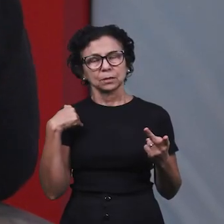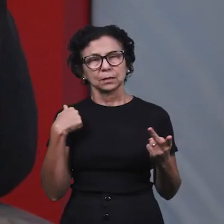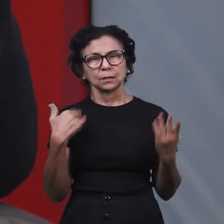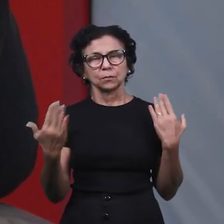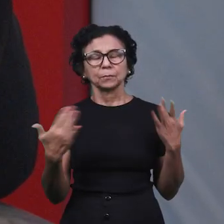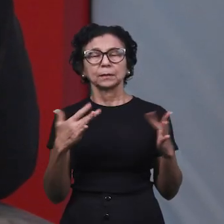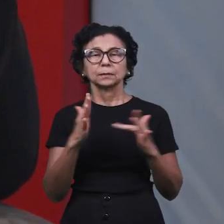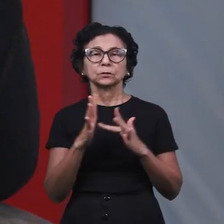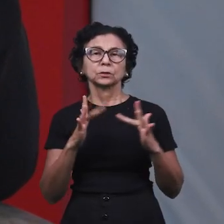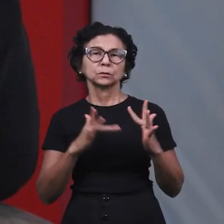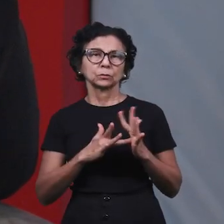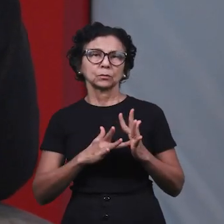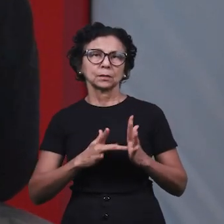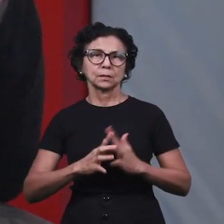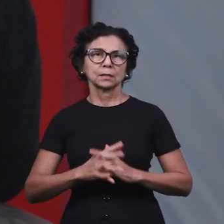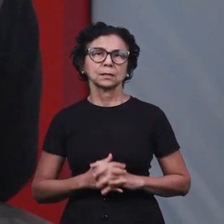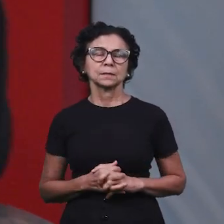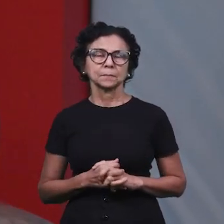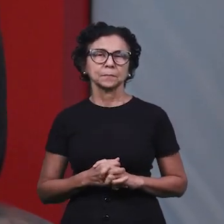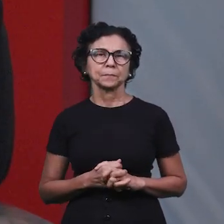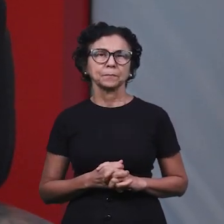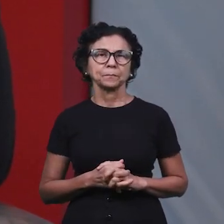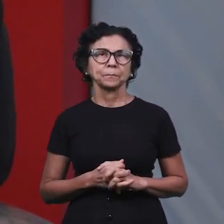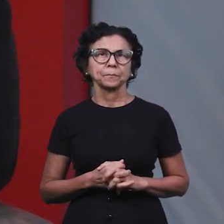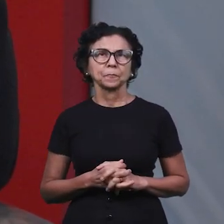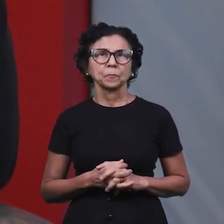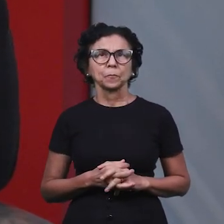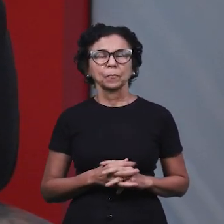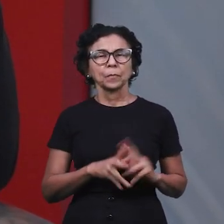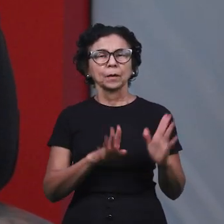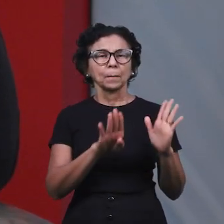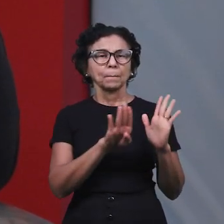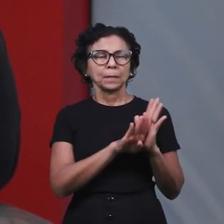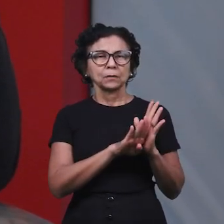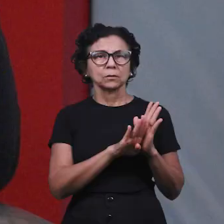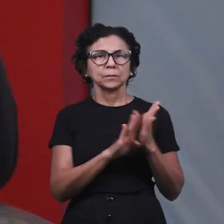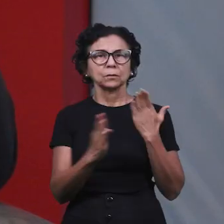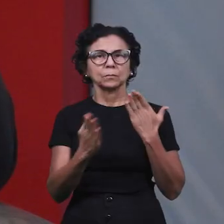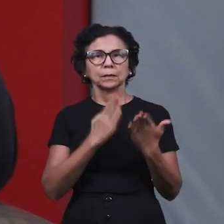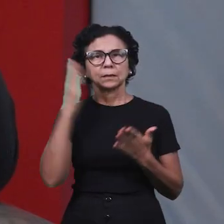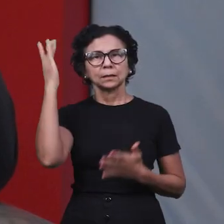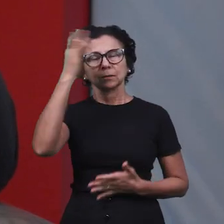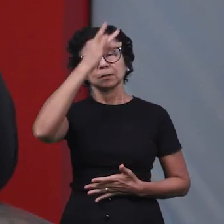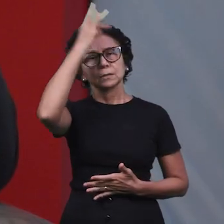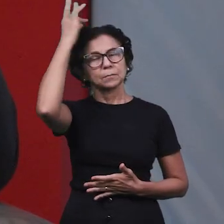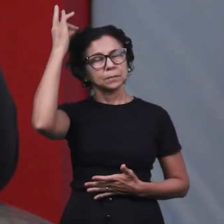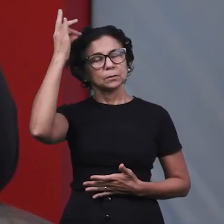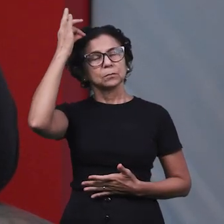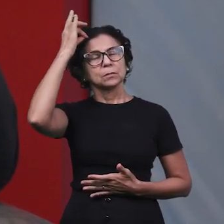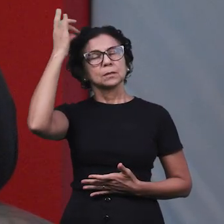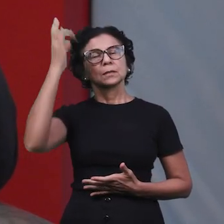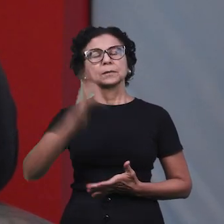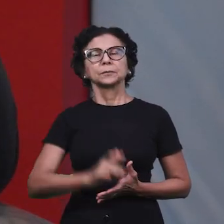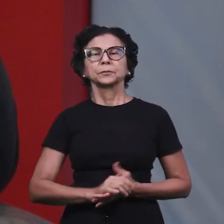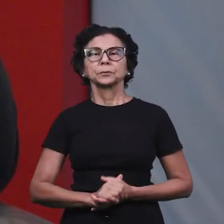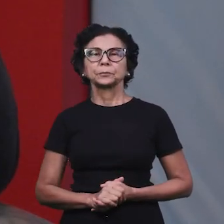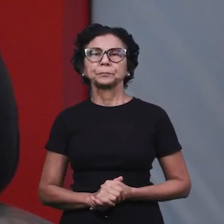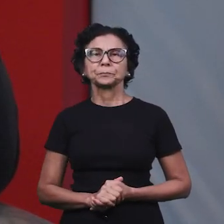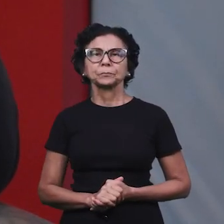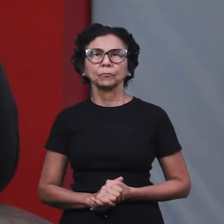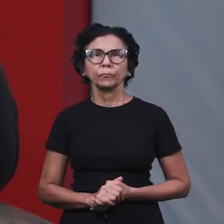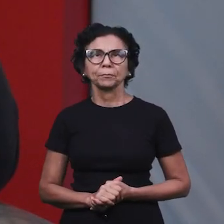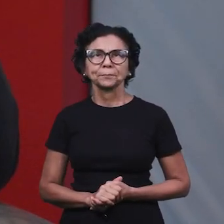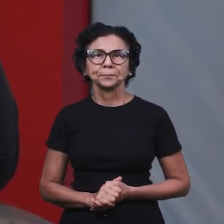tipo do filho. José é Jesus, é tipo de Jesus. E Benjamim, tipo do Espírito